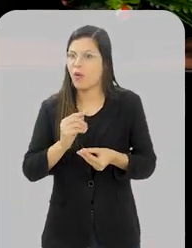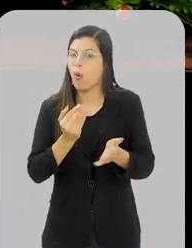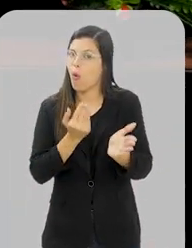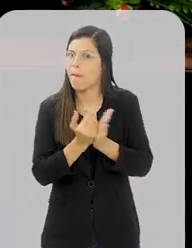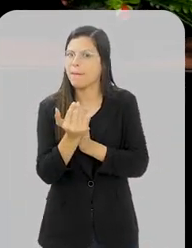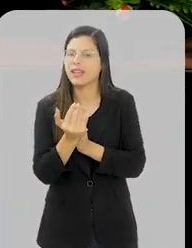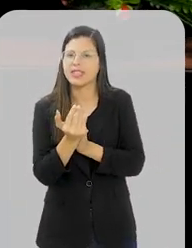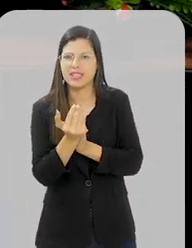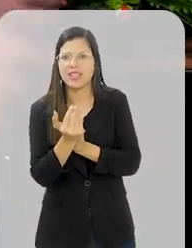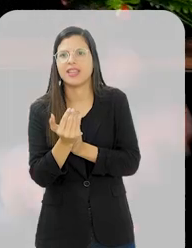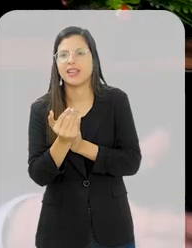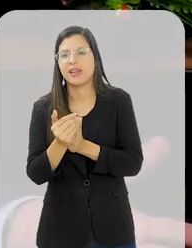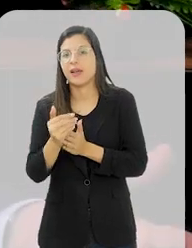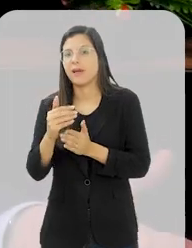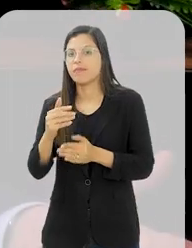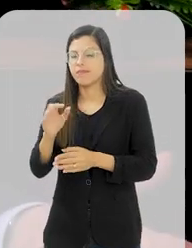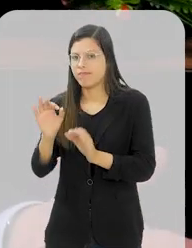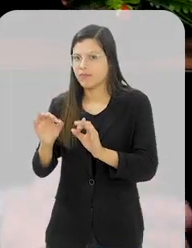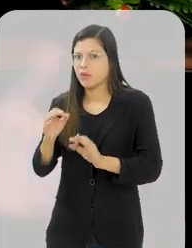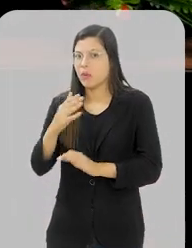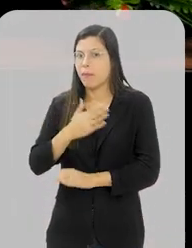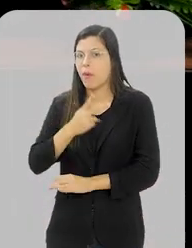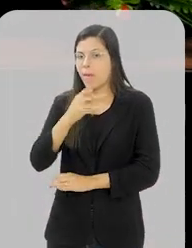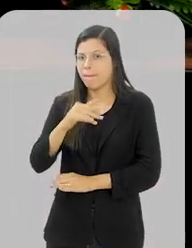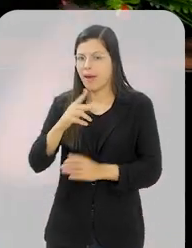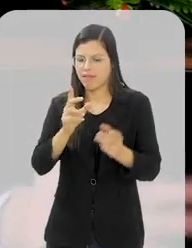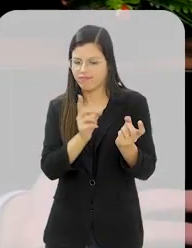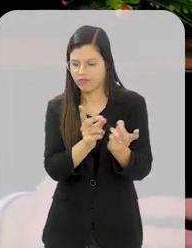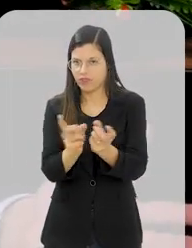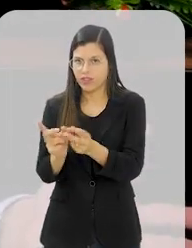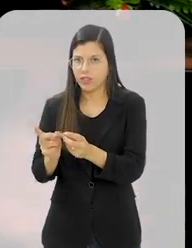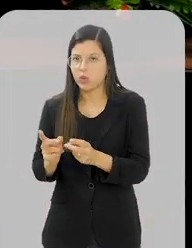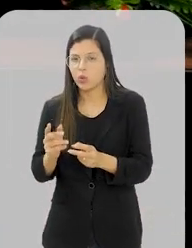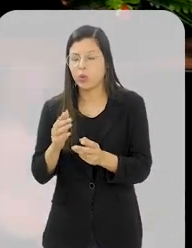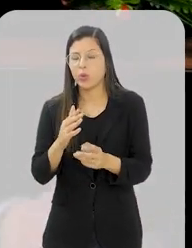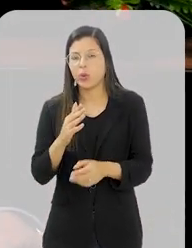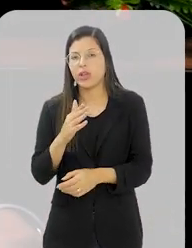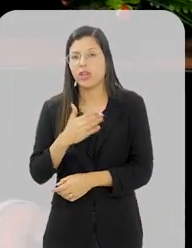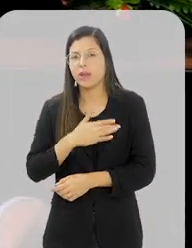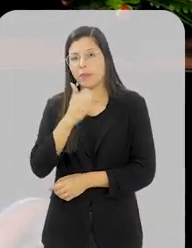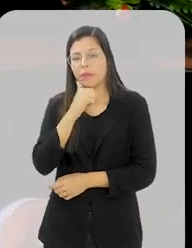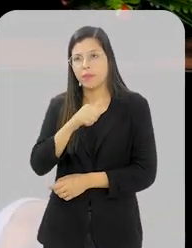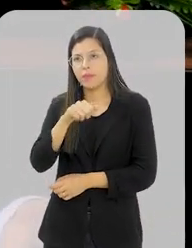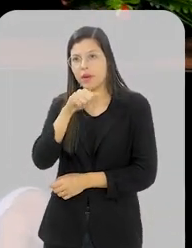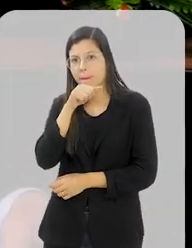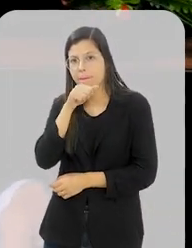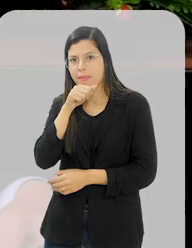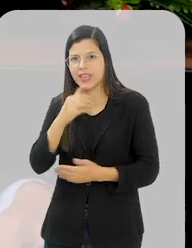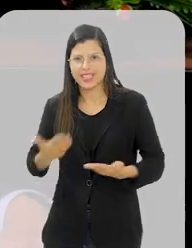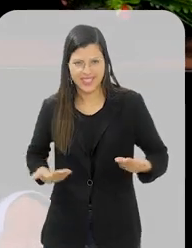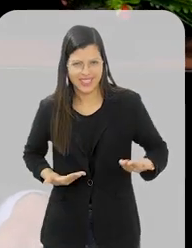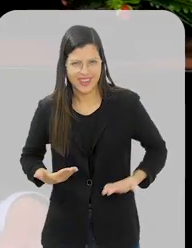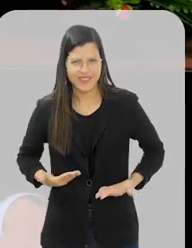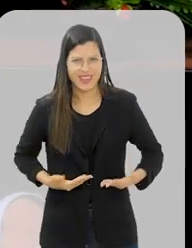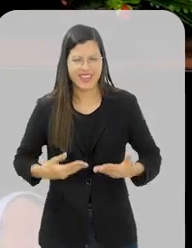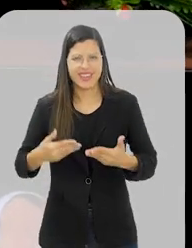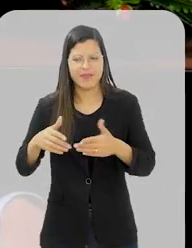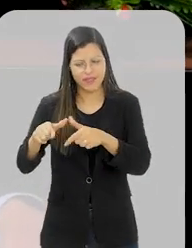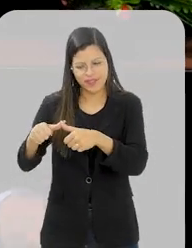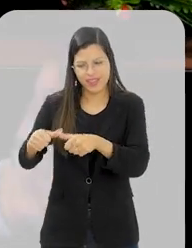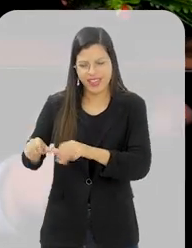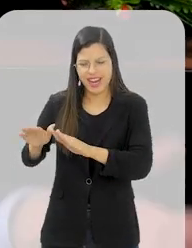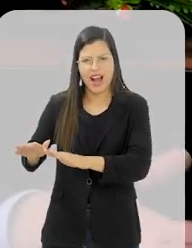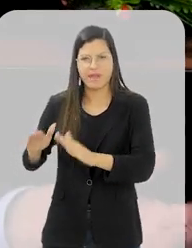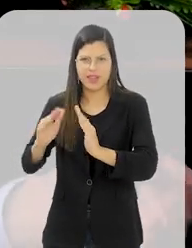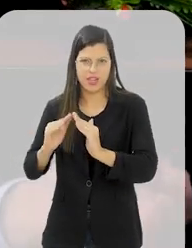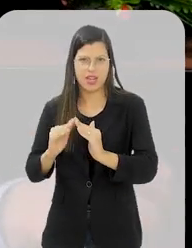começou meu pai Exatamente meu pai era comerciante minha mãe era dona de casa literalmente naquela época era